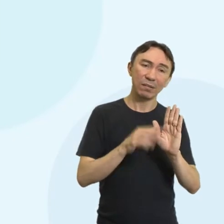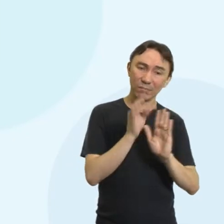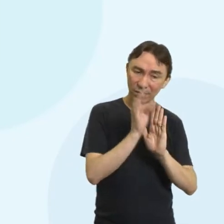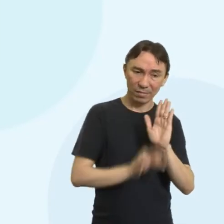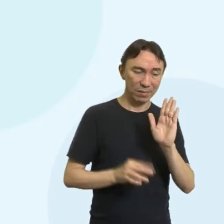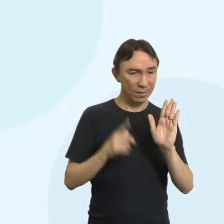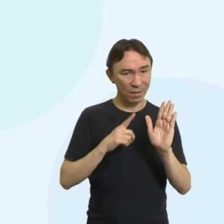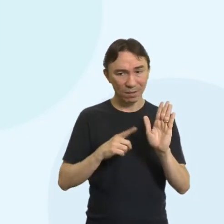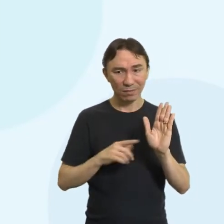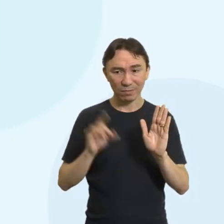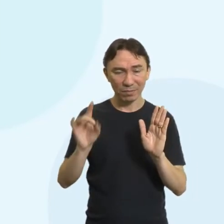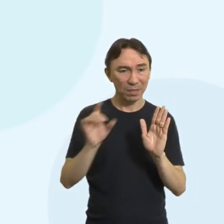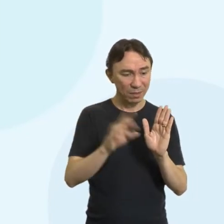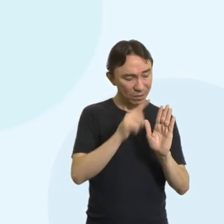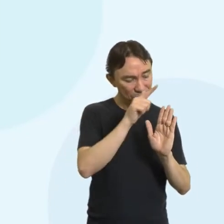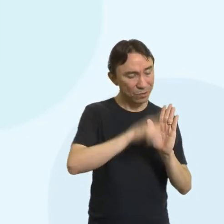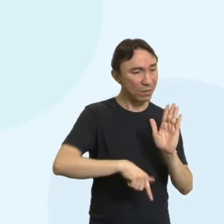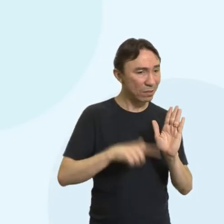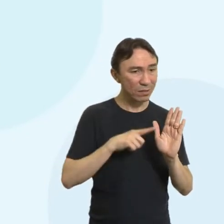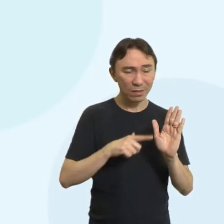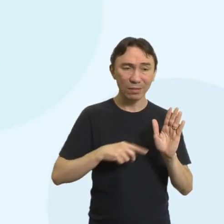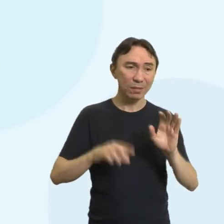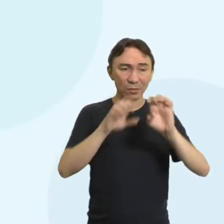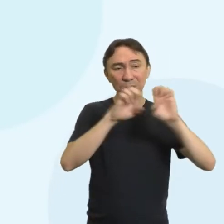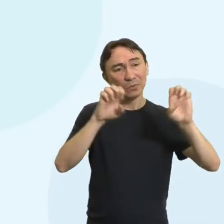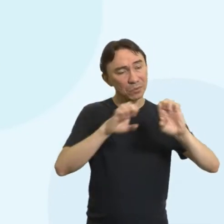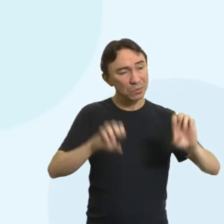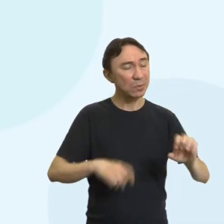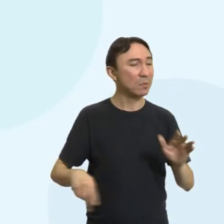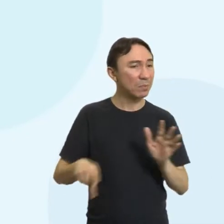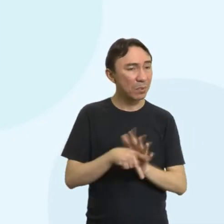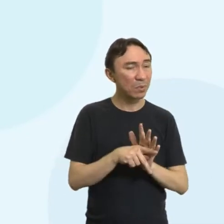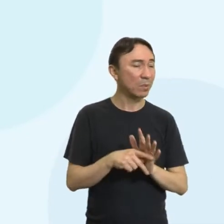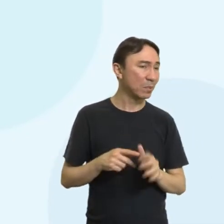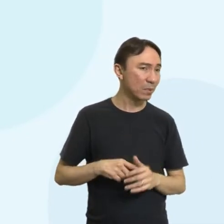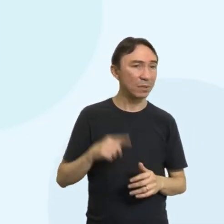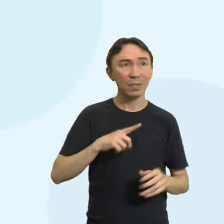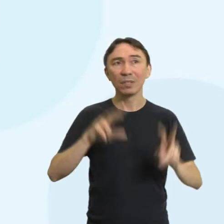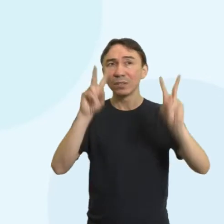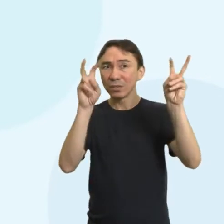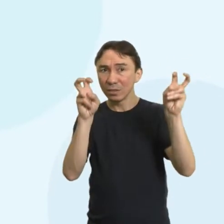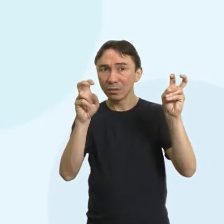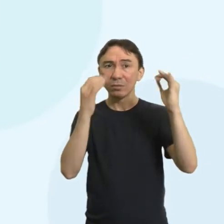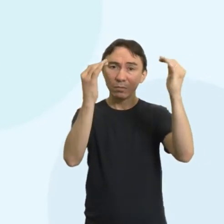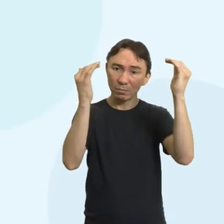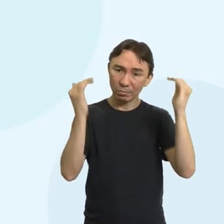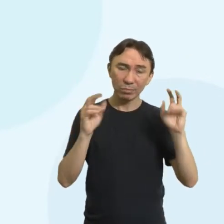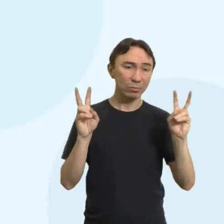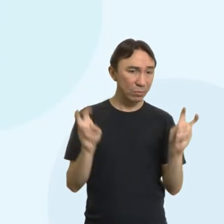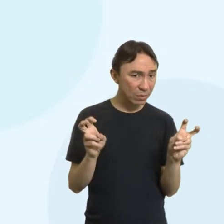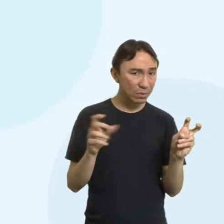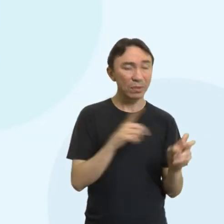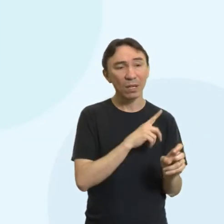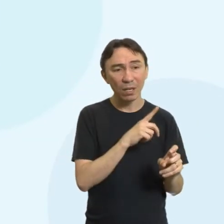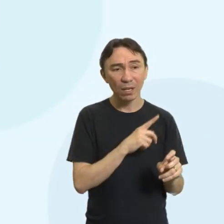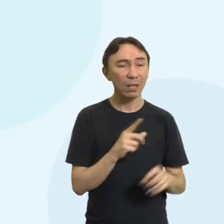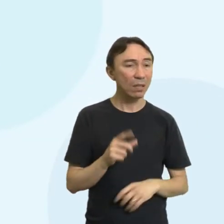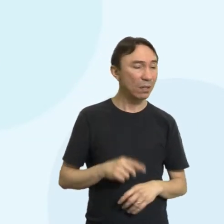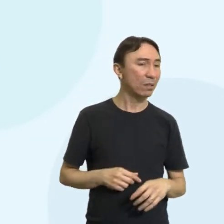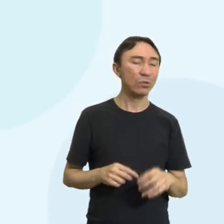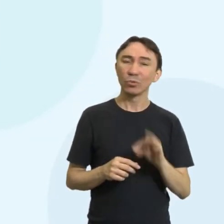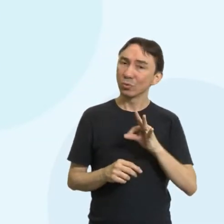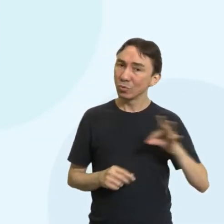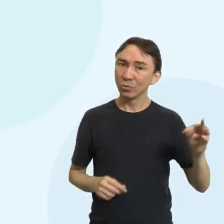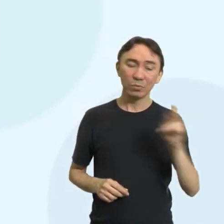desenvolvimento, conclusão, título, tem subtítulo, tudo isso também o professor deve averiguar com os